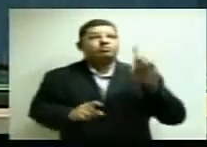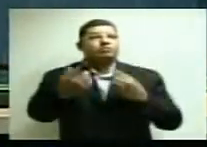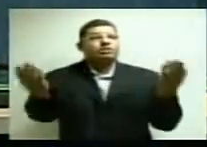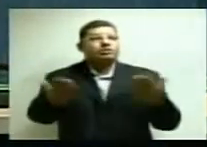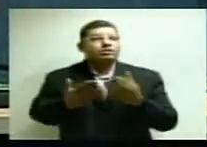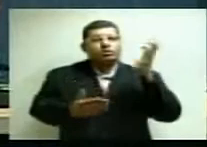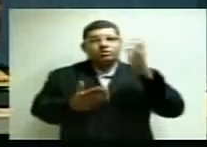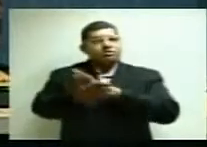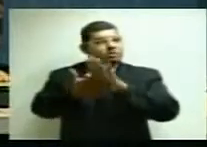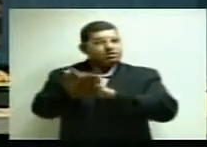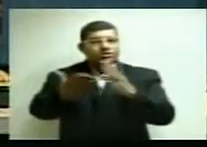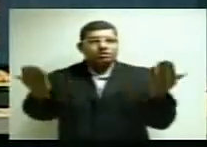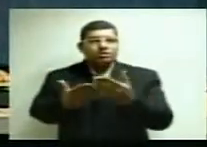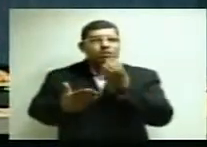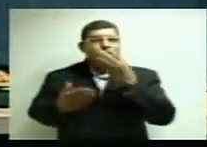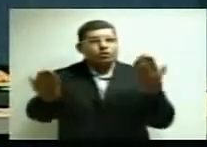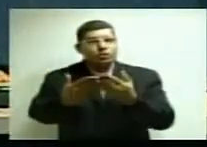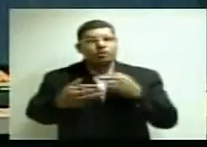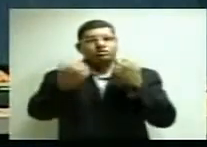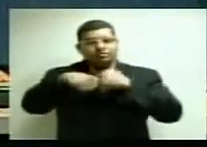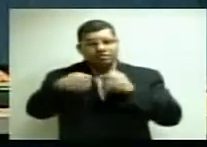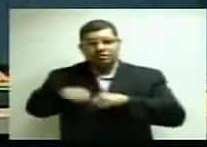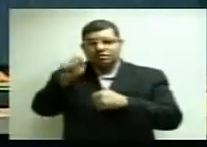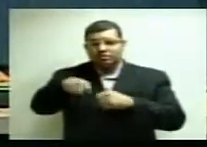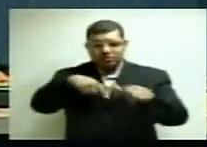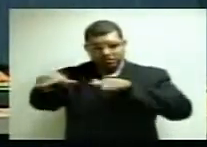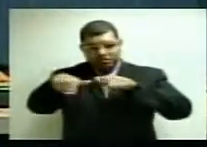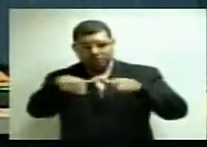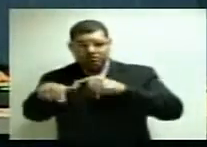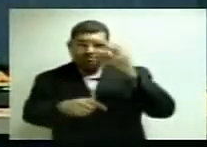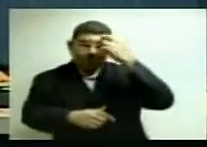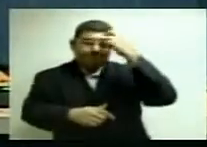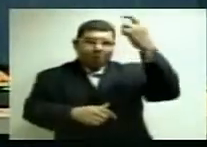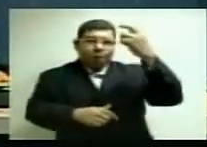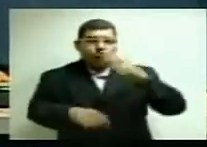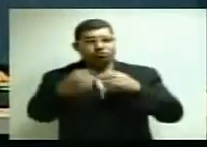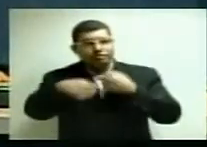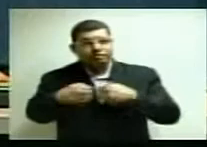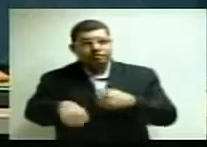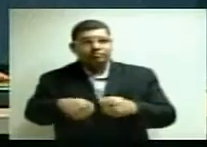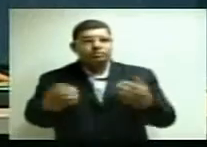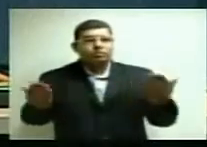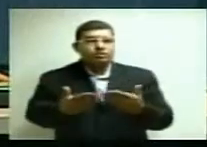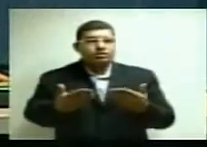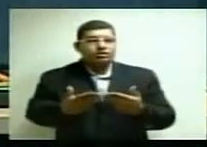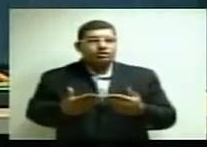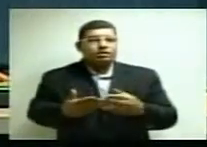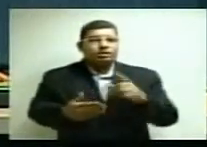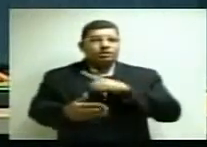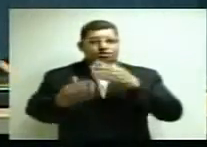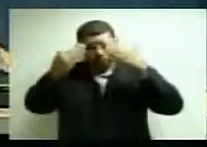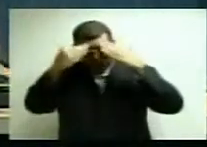mas isso não acontece hoje. Hoje nós precisamos de solução inteligente, e solução inteligente